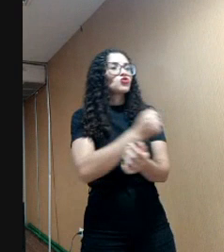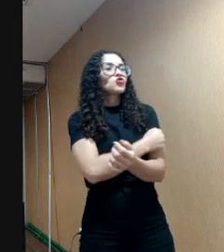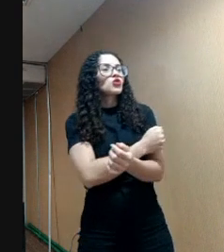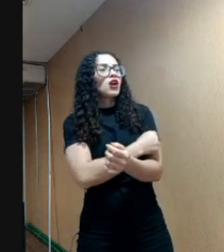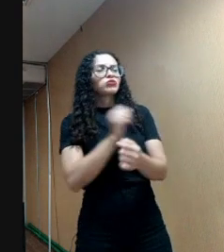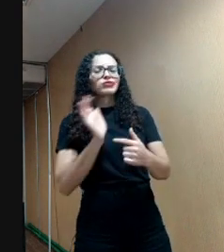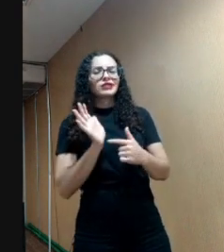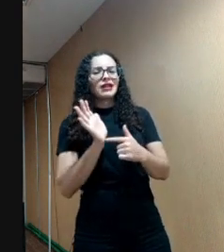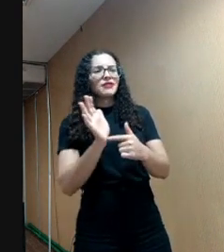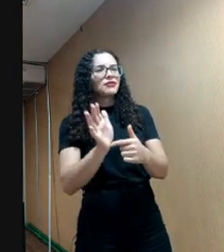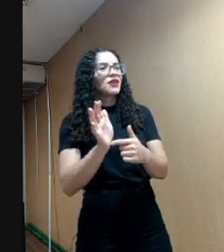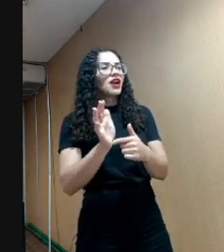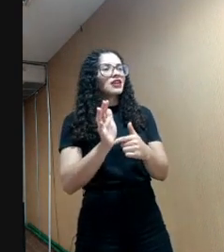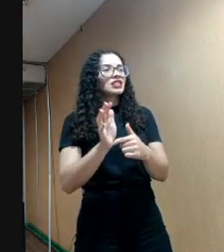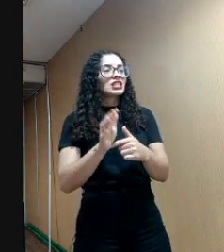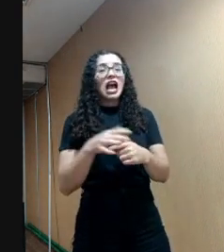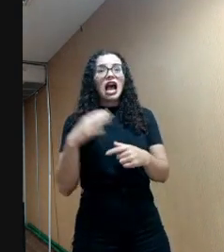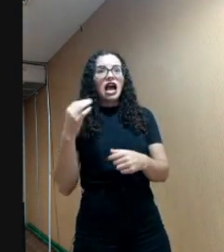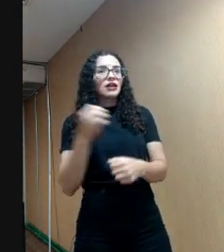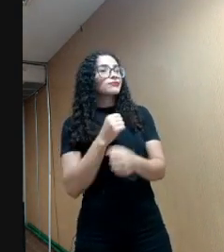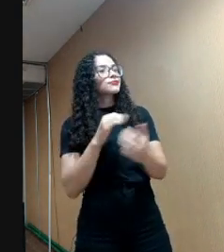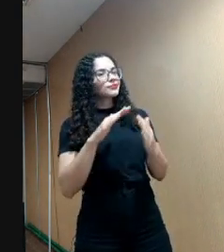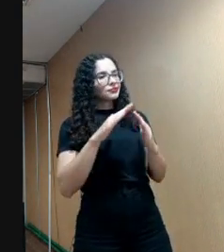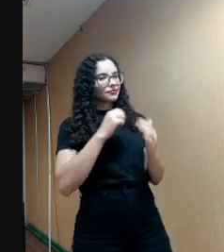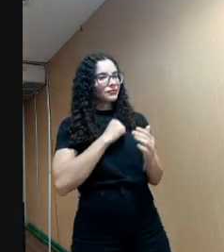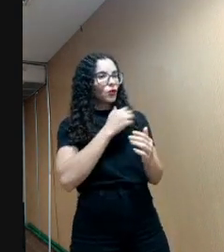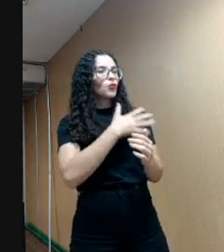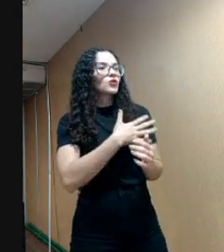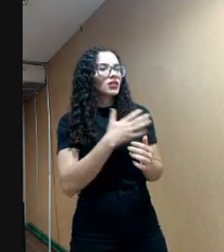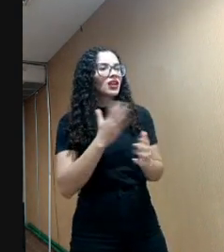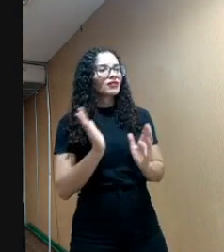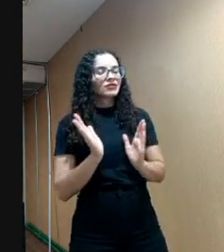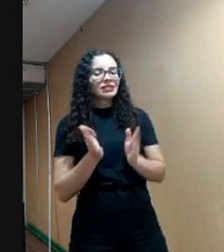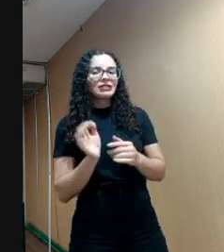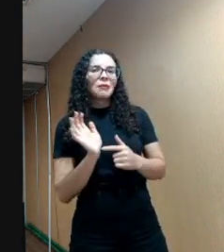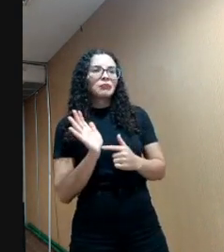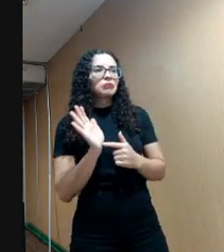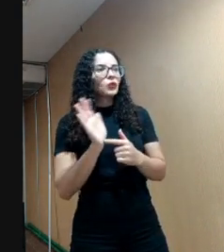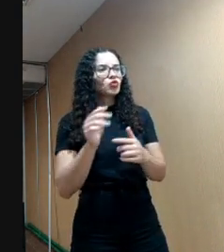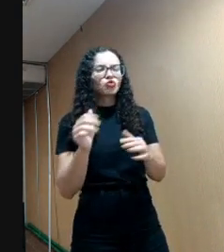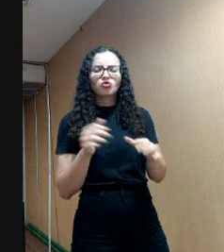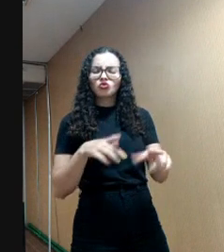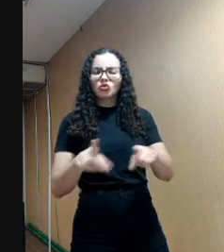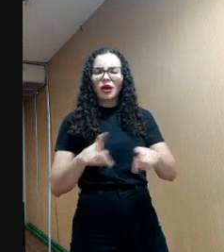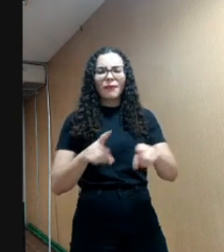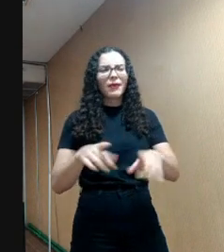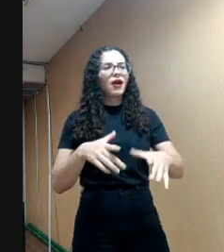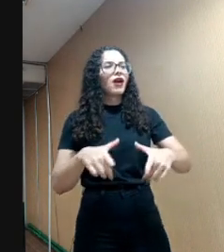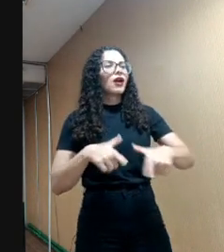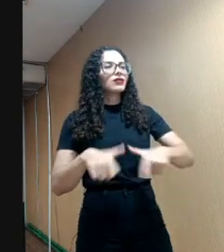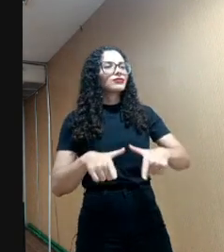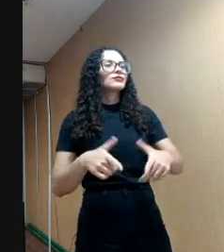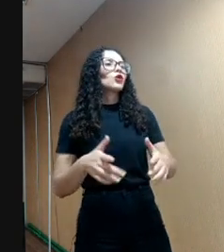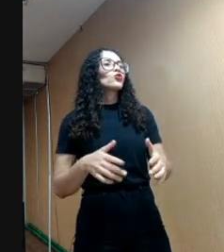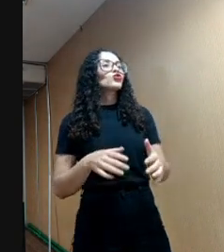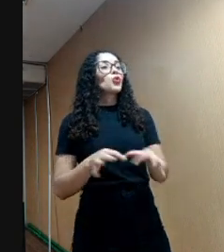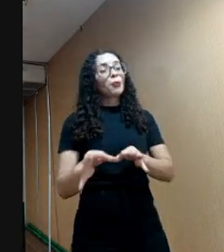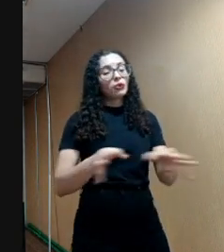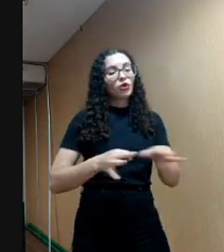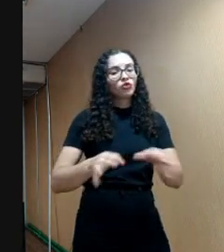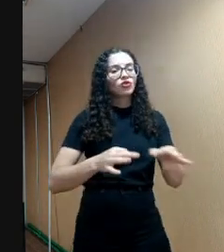sonhos, que promovem, que arrebatam vidas em toda essa estrutura de trabalho muito